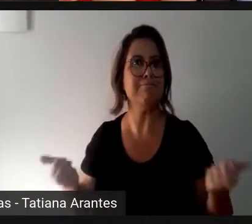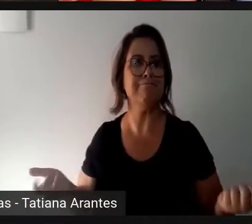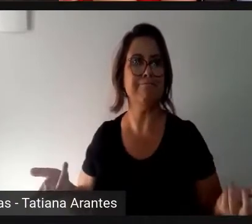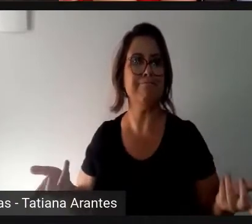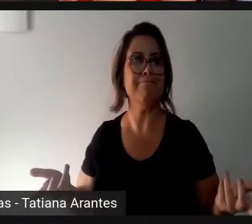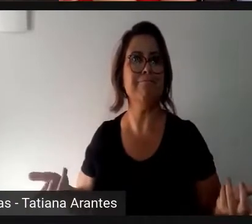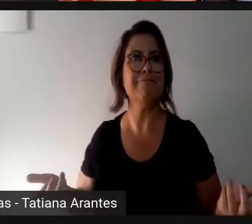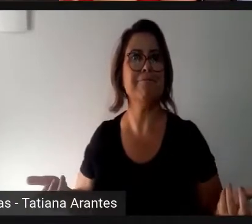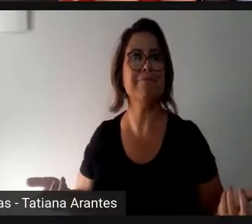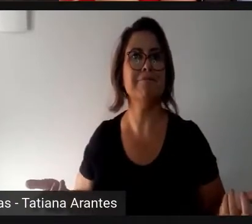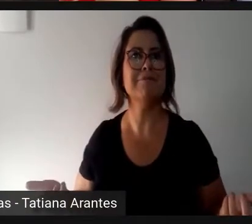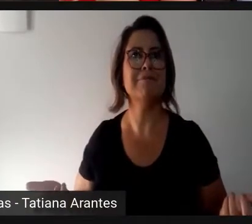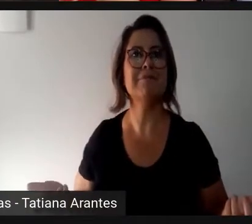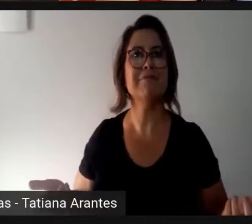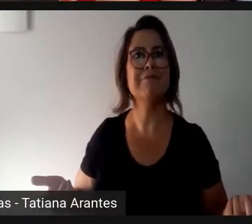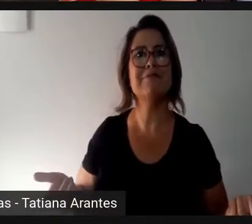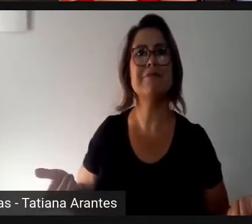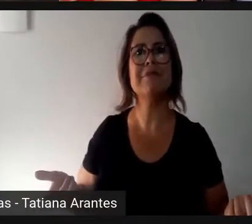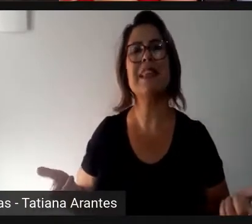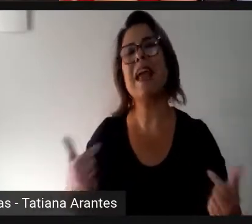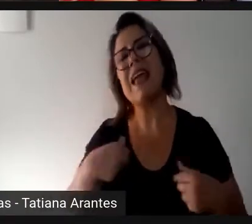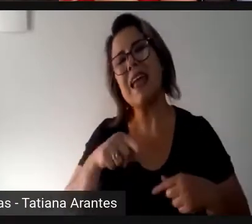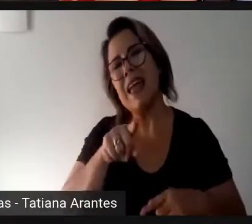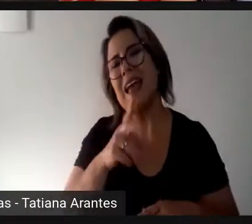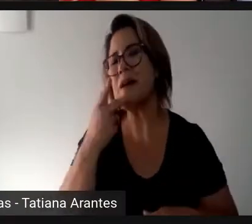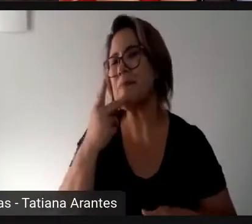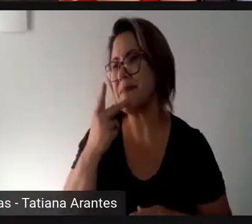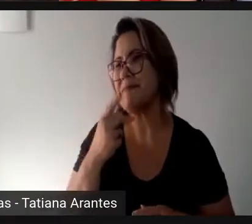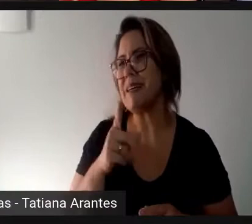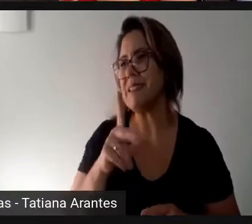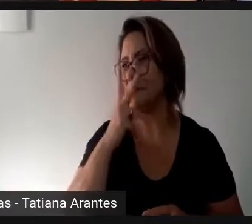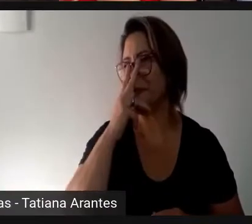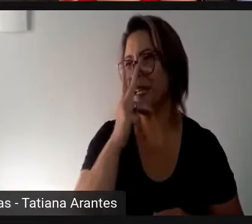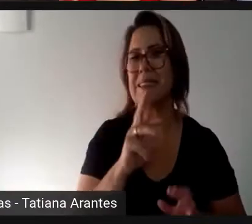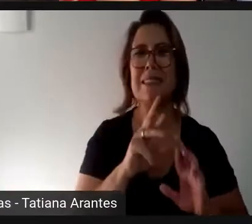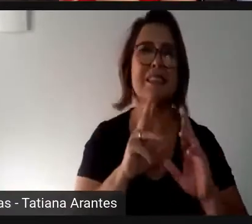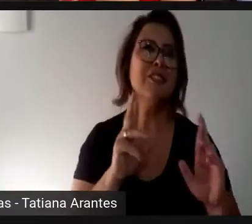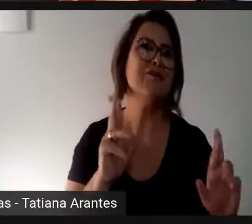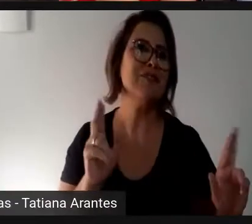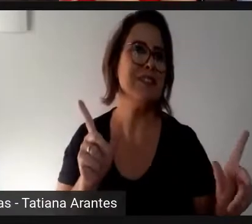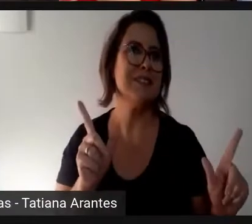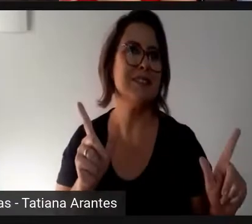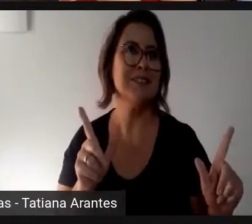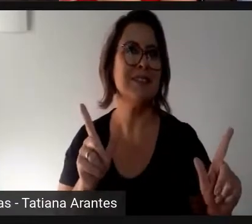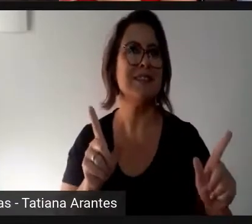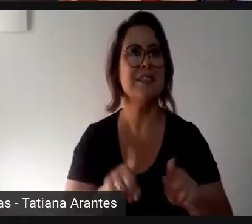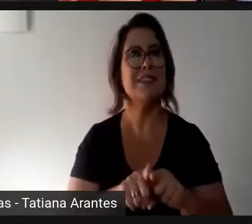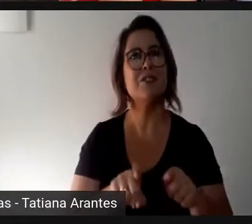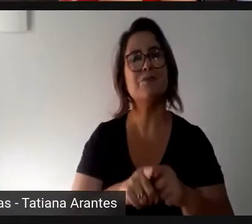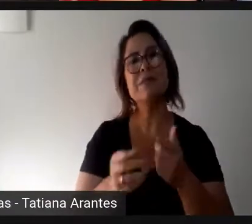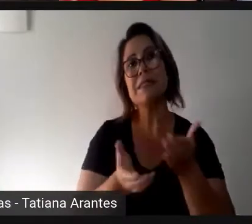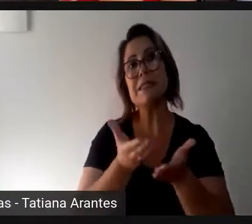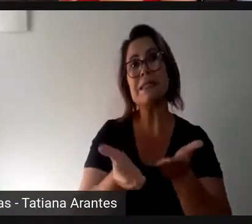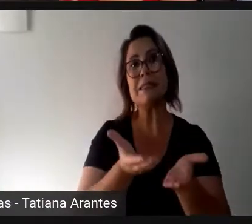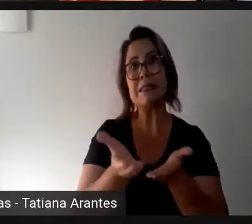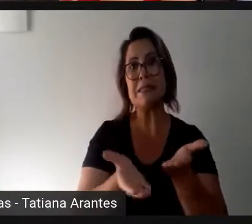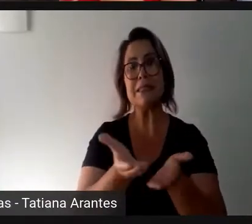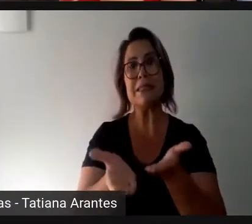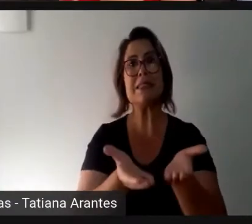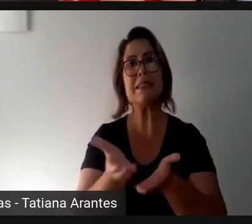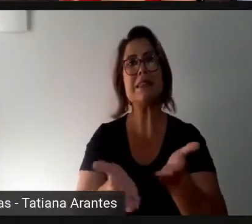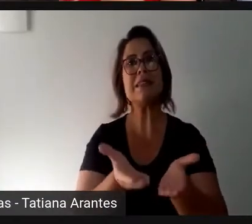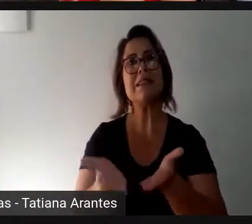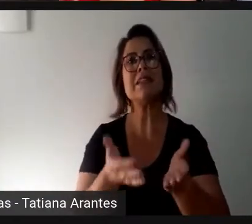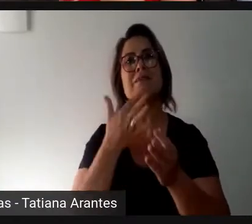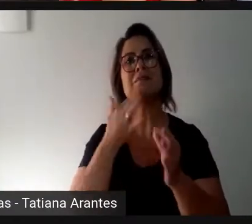Então, embora seja um pouquinho errado falar em sinonímia, eles têm que ser tratados em sinonímia, portanto, está meio certo. Então,